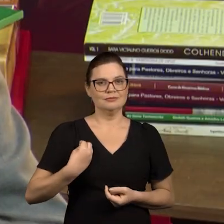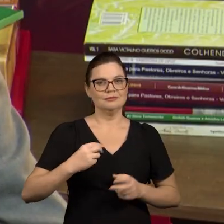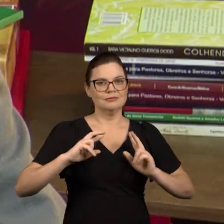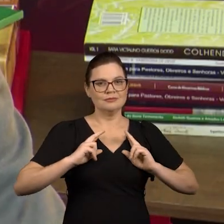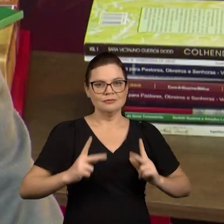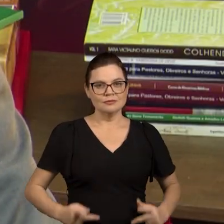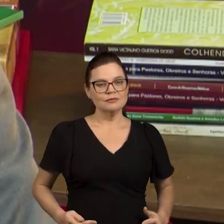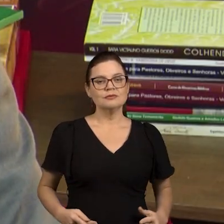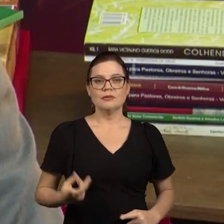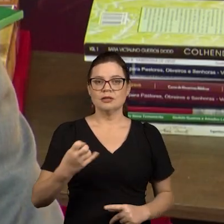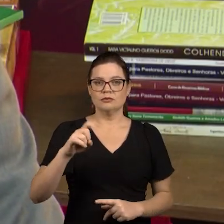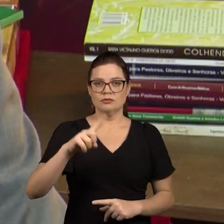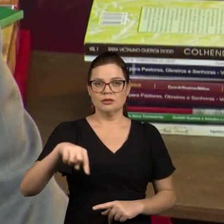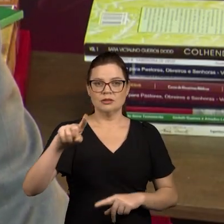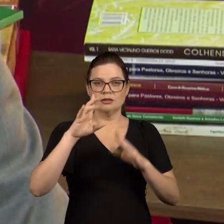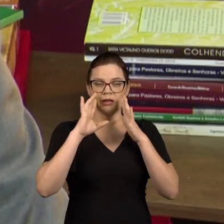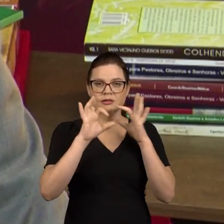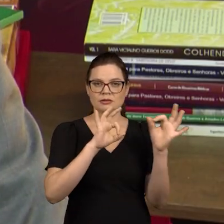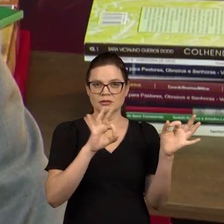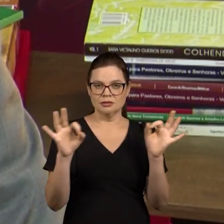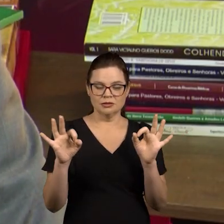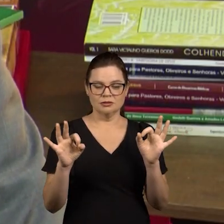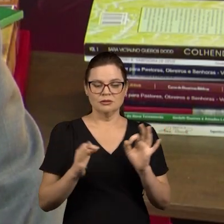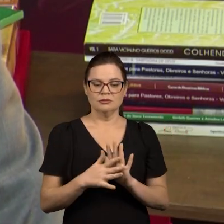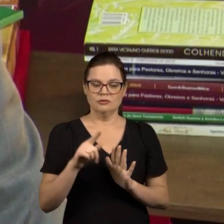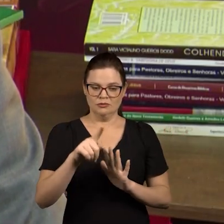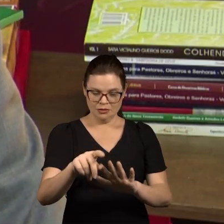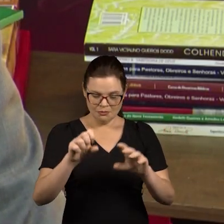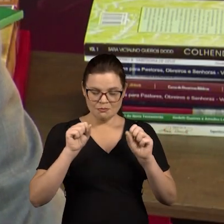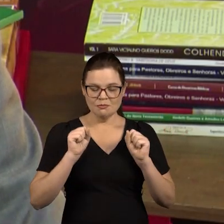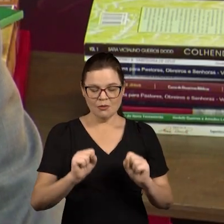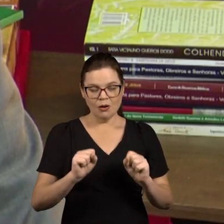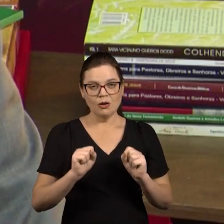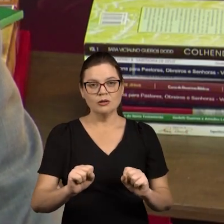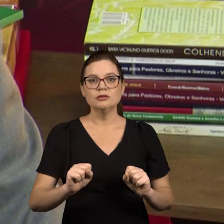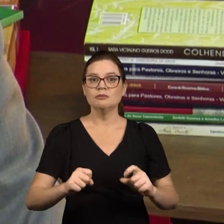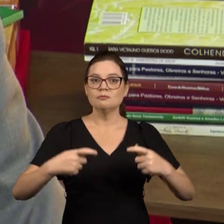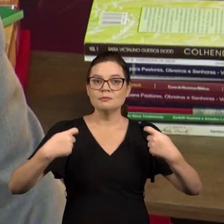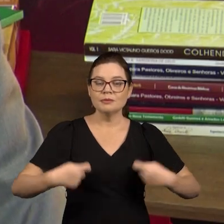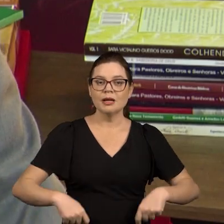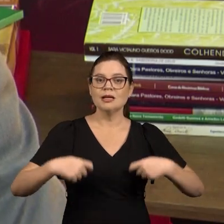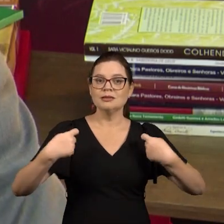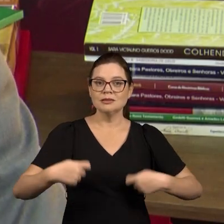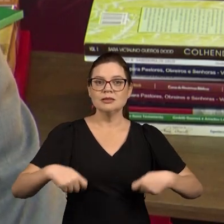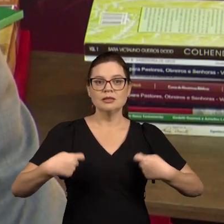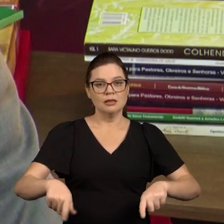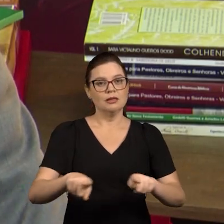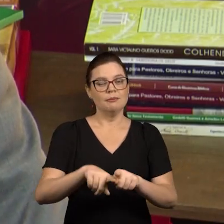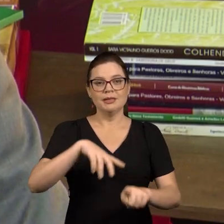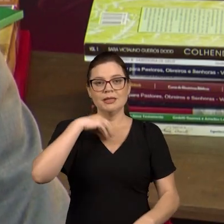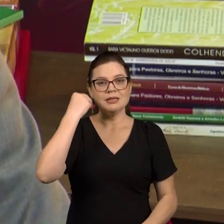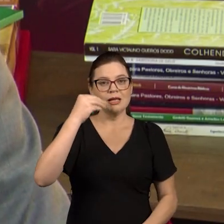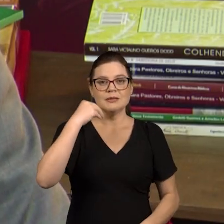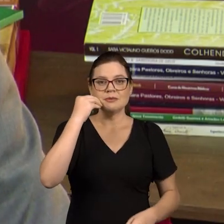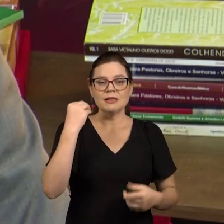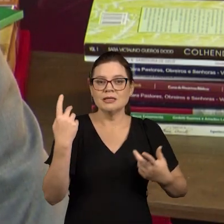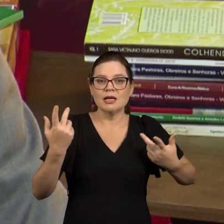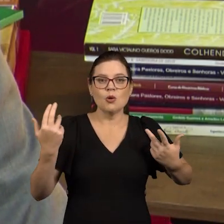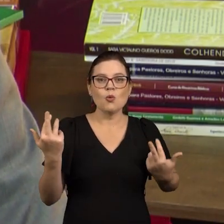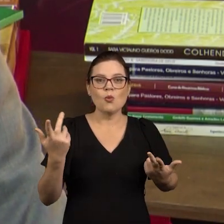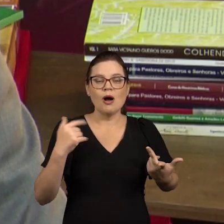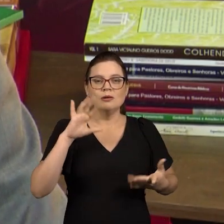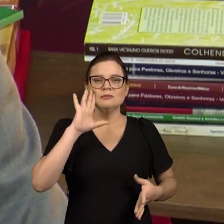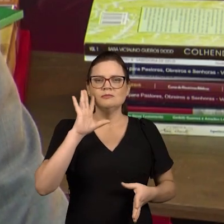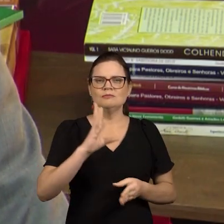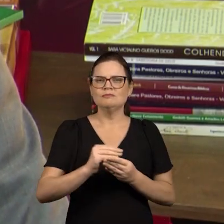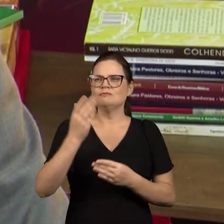E se você está nos assistindo aqui, você pode, deve, tem todo o direito de ter essa experiência. Sim. Saber que há